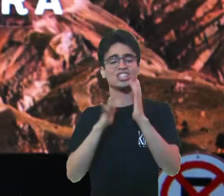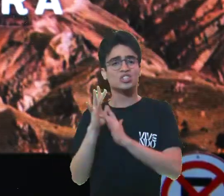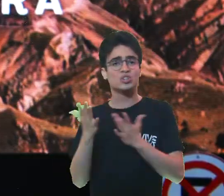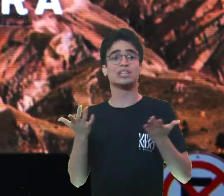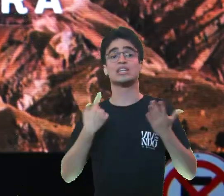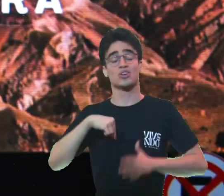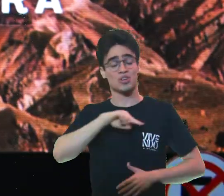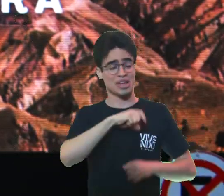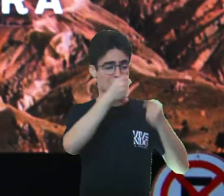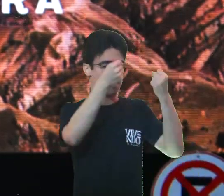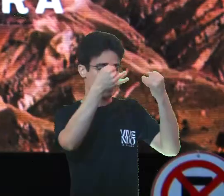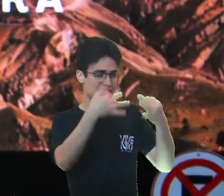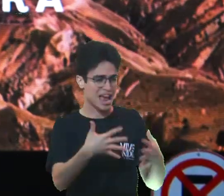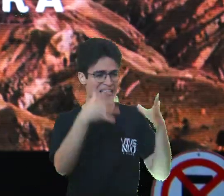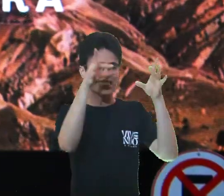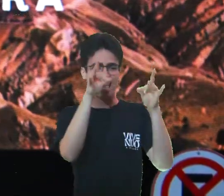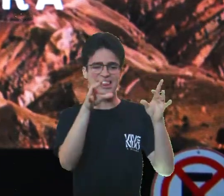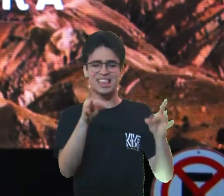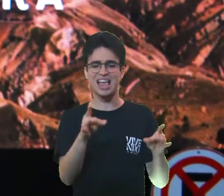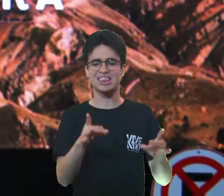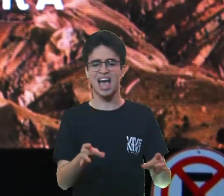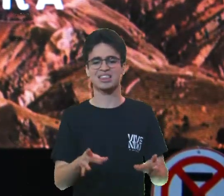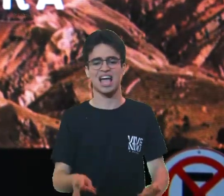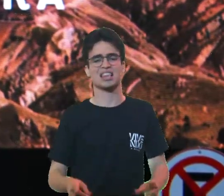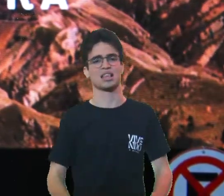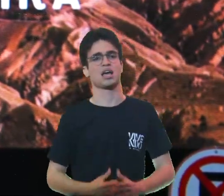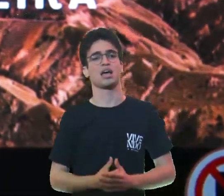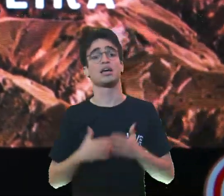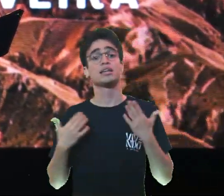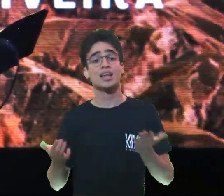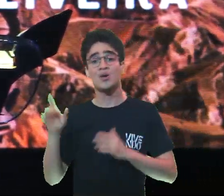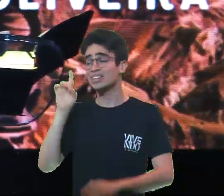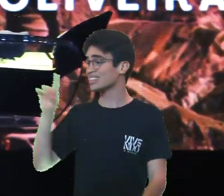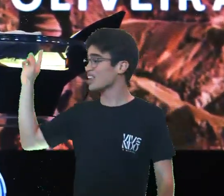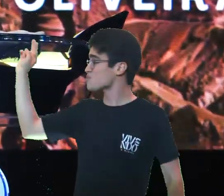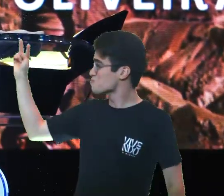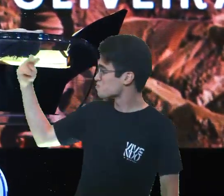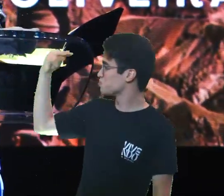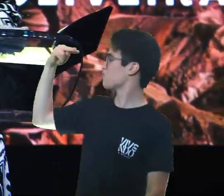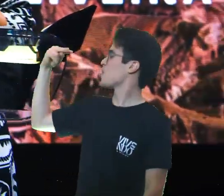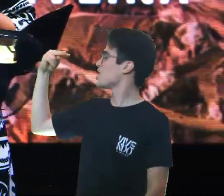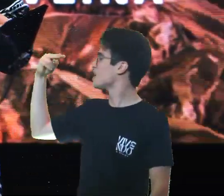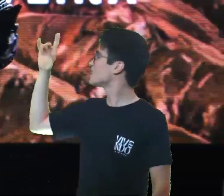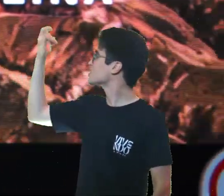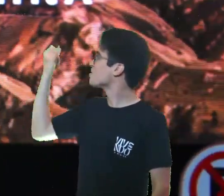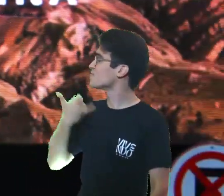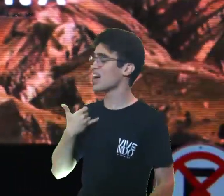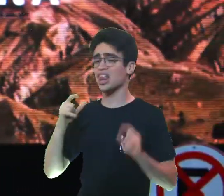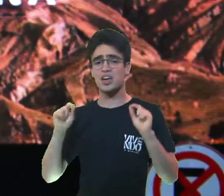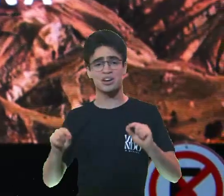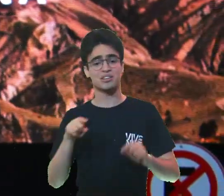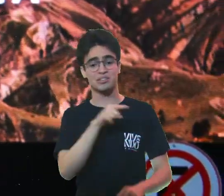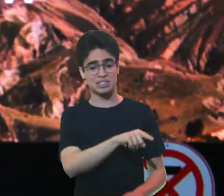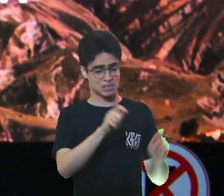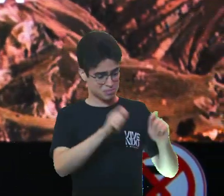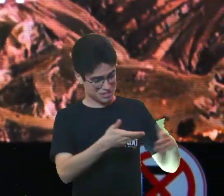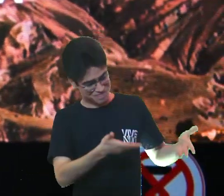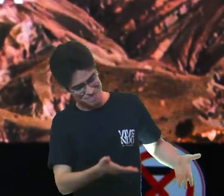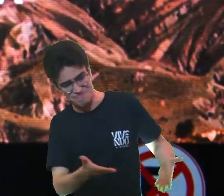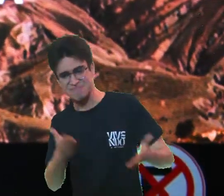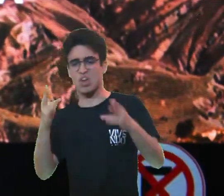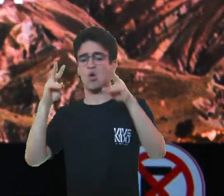que explicar detalhadamente. Deus olha para nós nessa noite e diz, ergue os seus